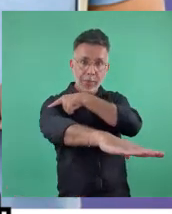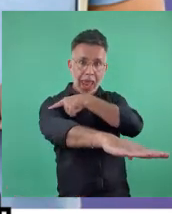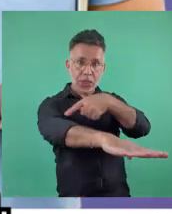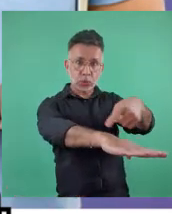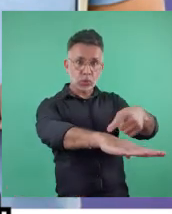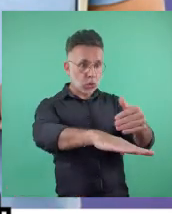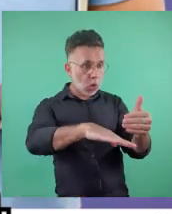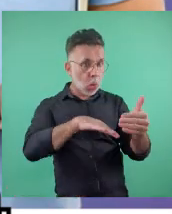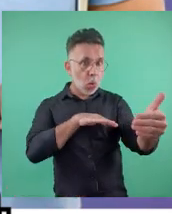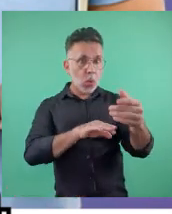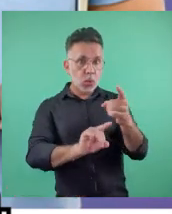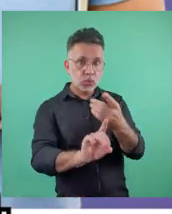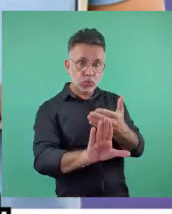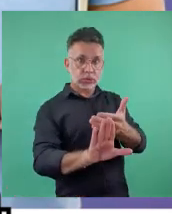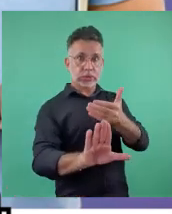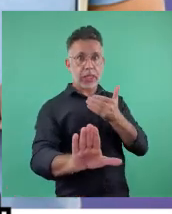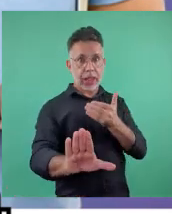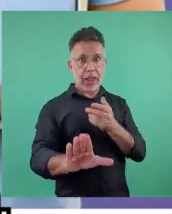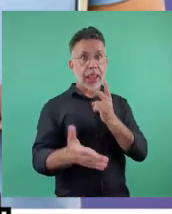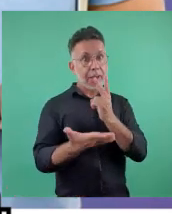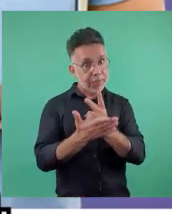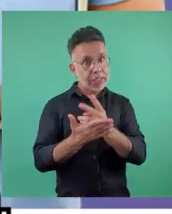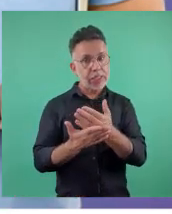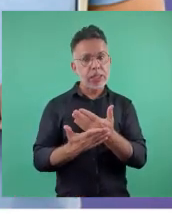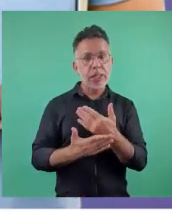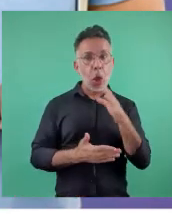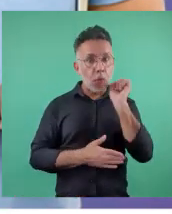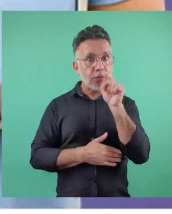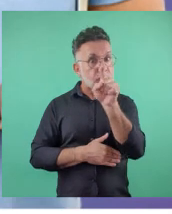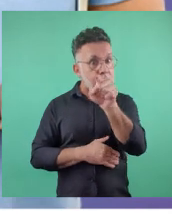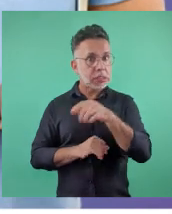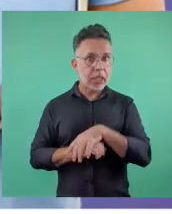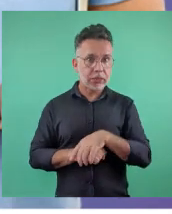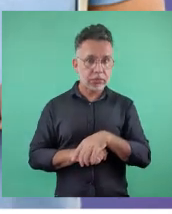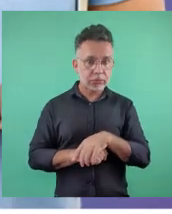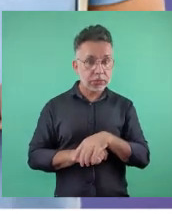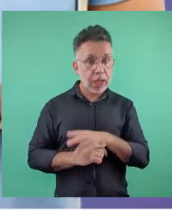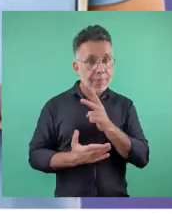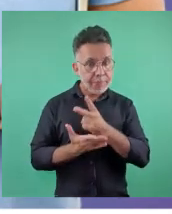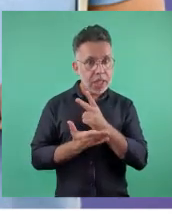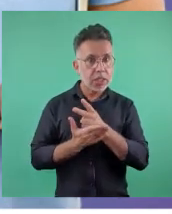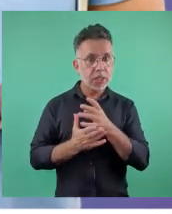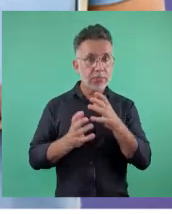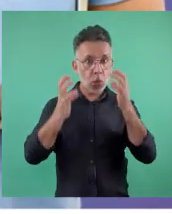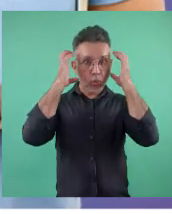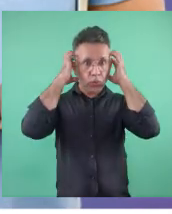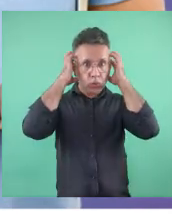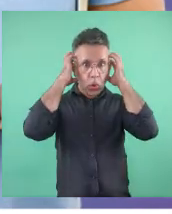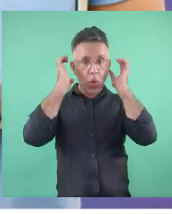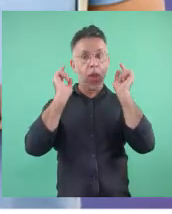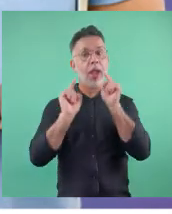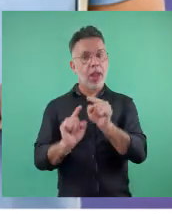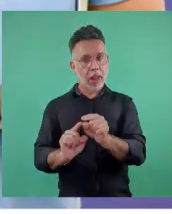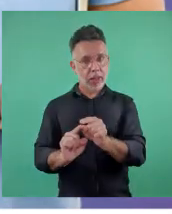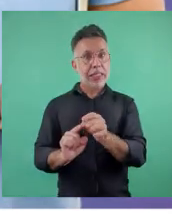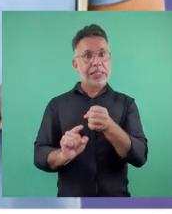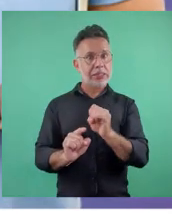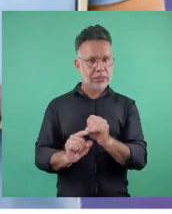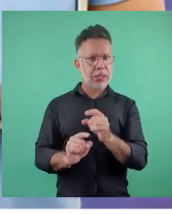distância a pessoa consiga manter uma conversa com você, mesmo escutando o fone de ouvido com algum tipo de